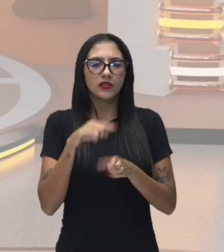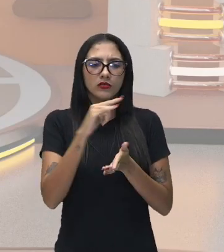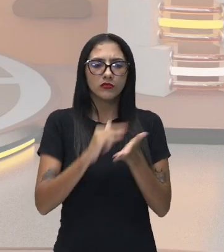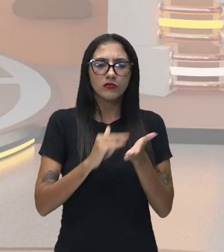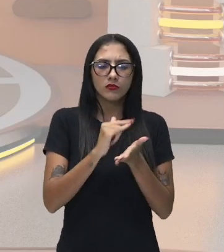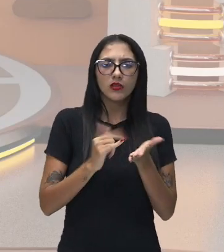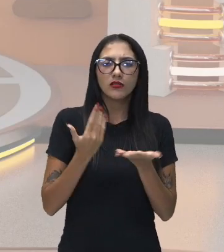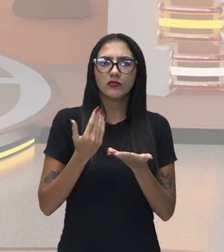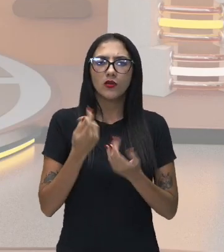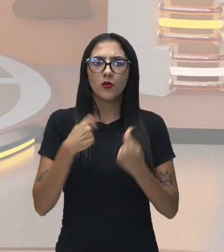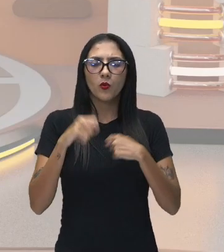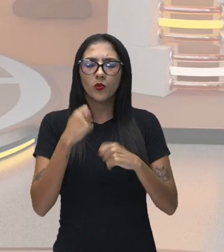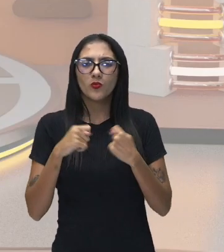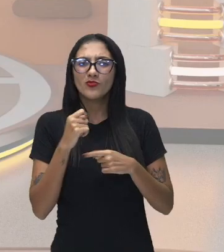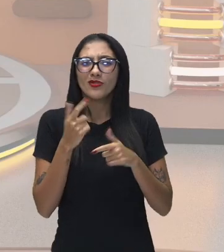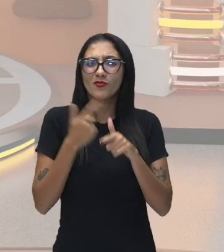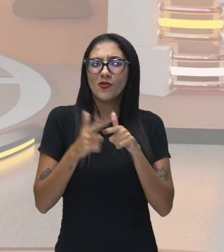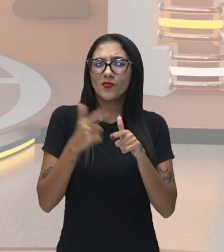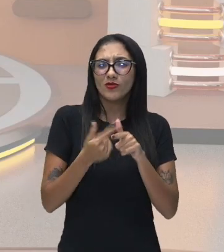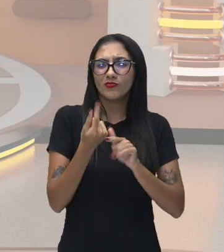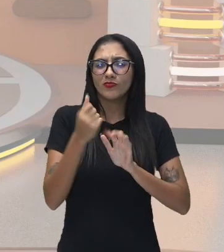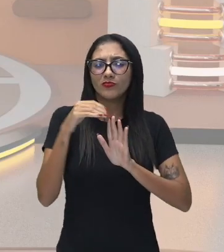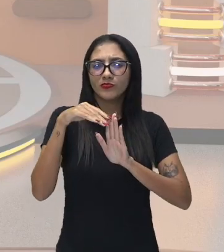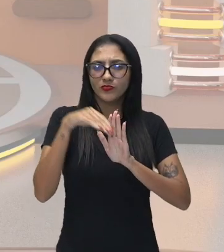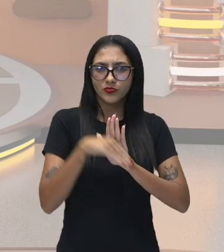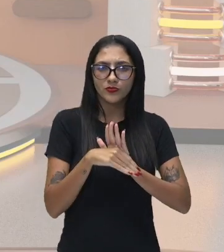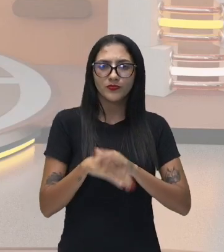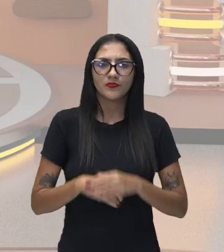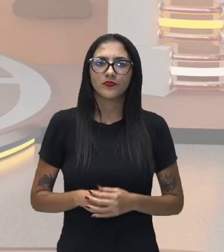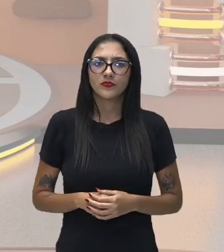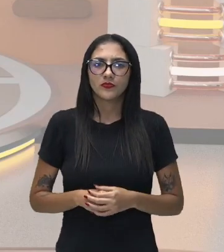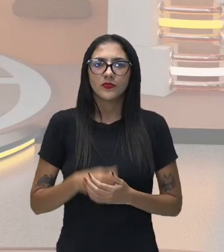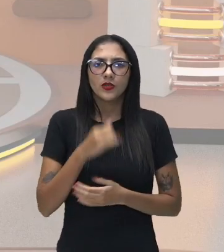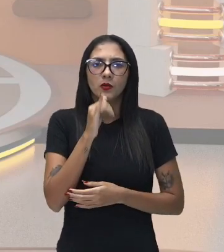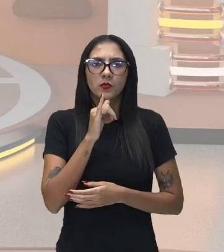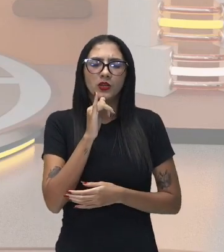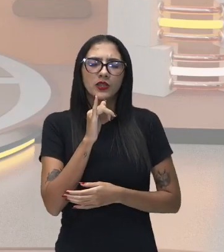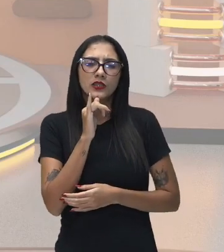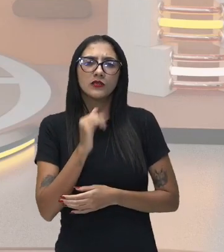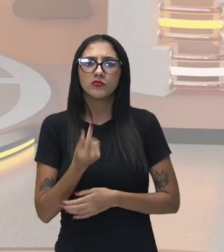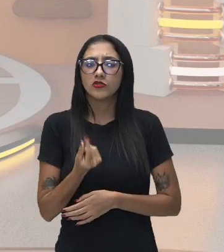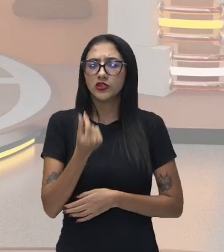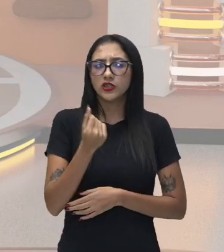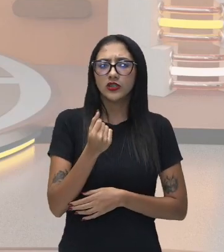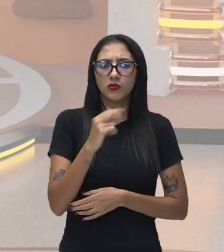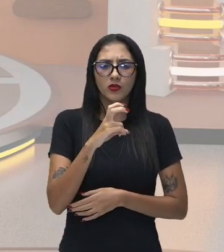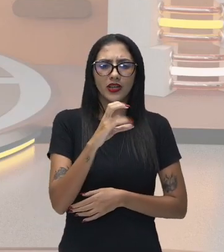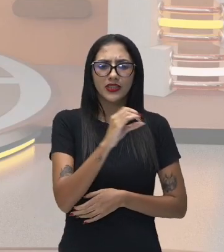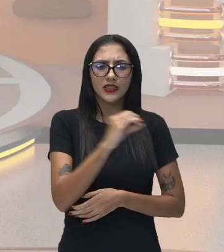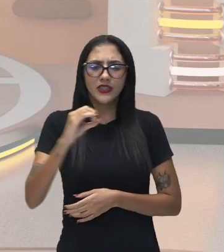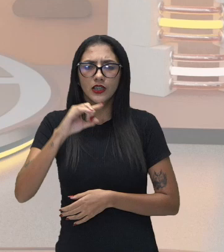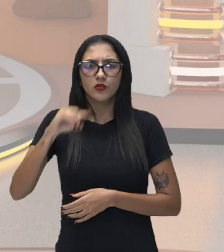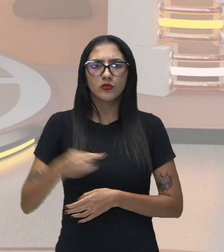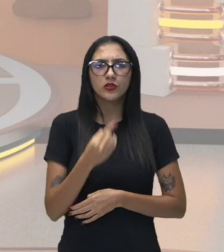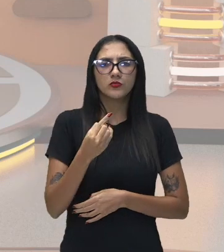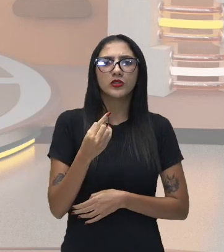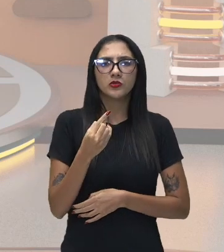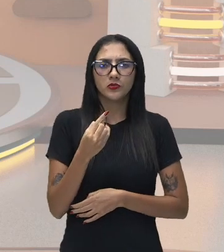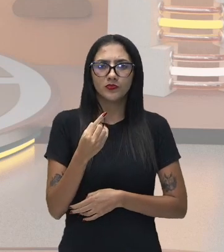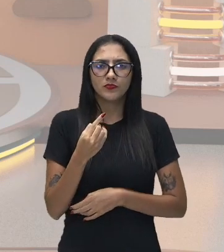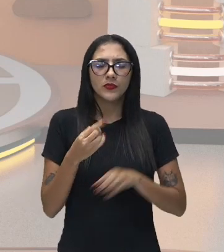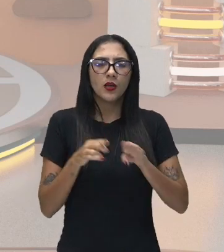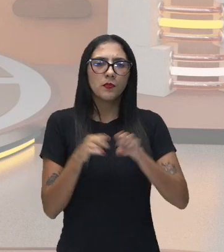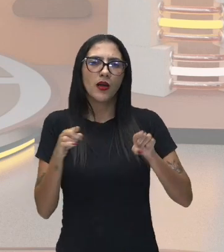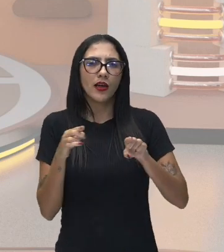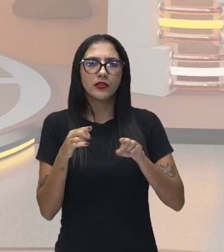despencou. Digamos, se uma ação valia $500 mil, quando houve a crise ela valeria